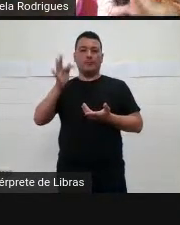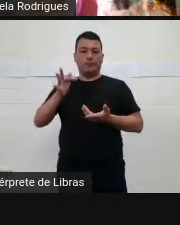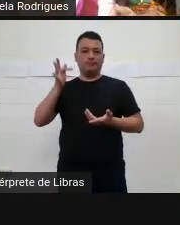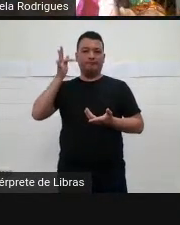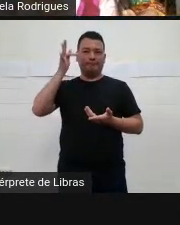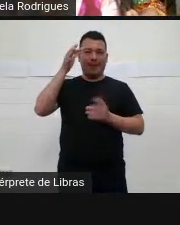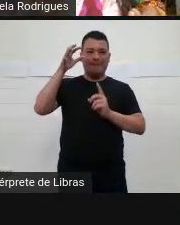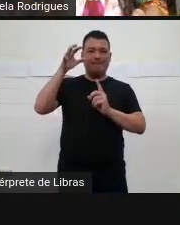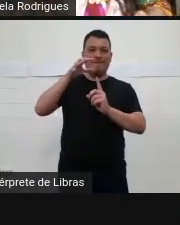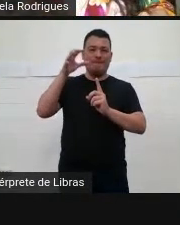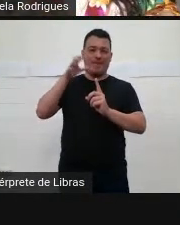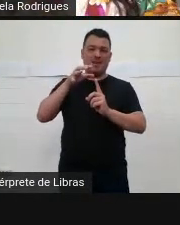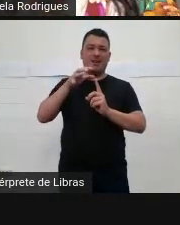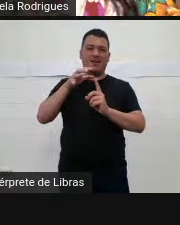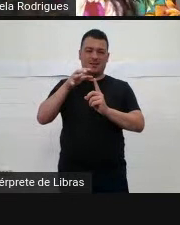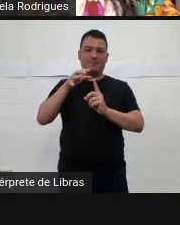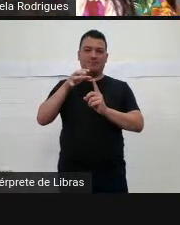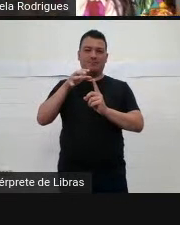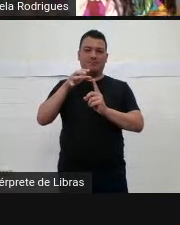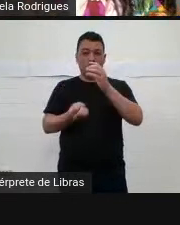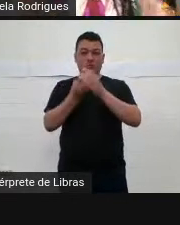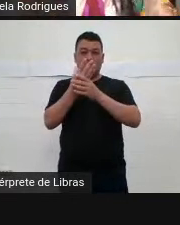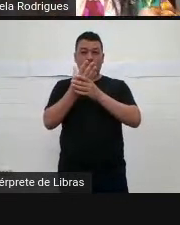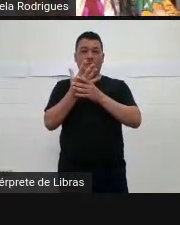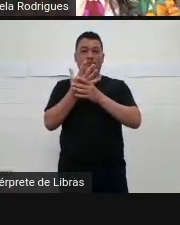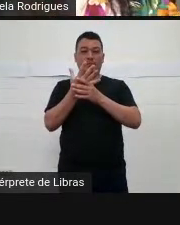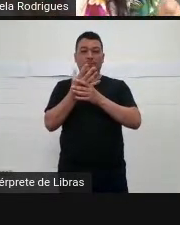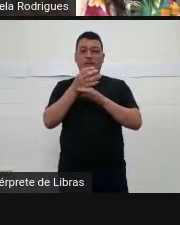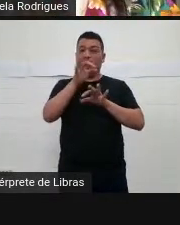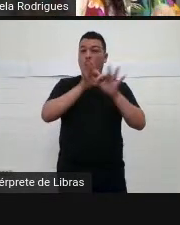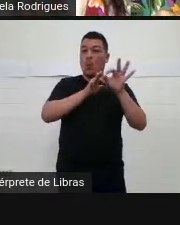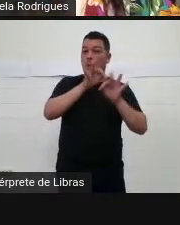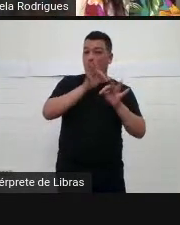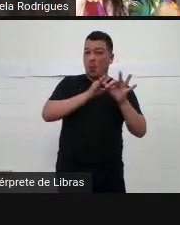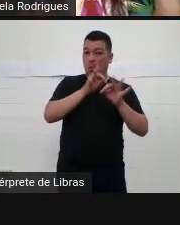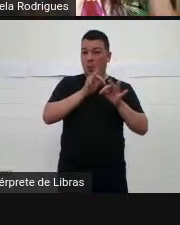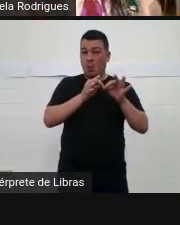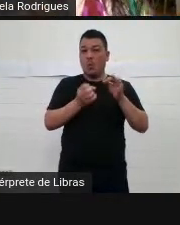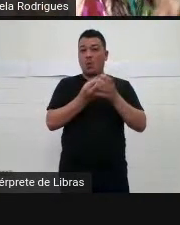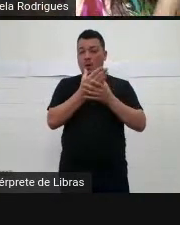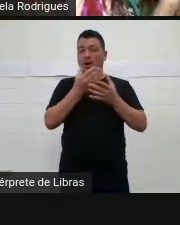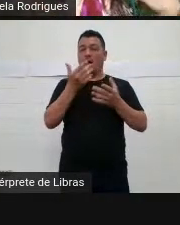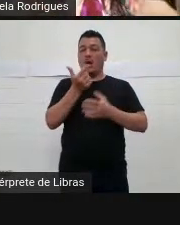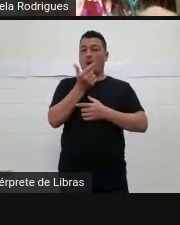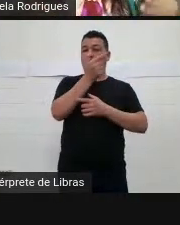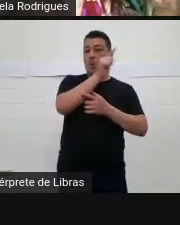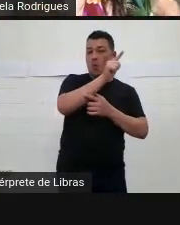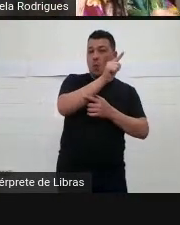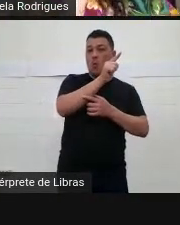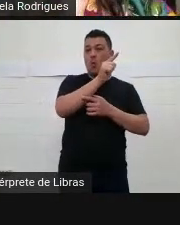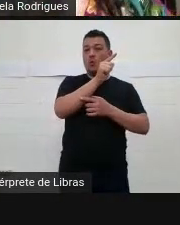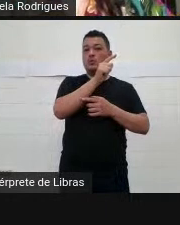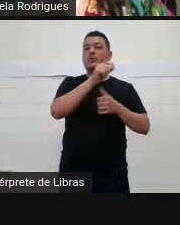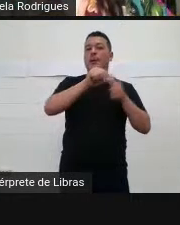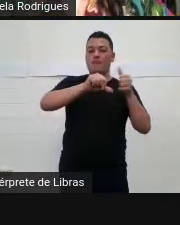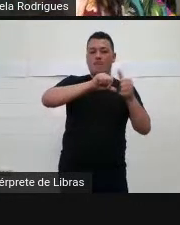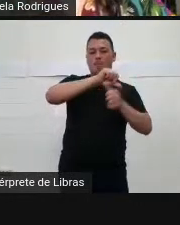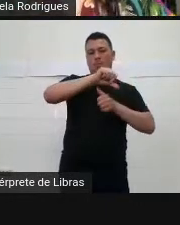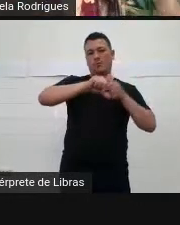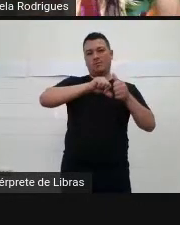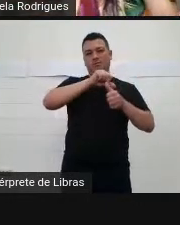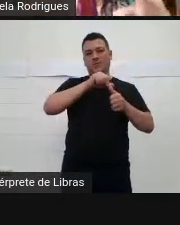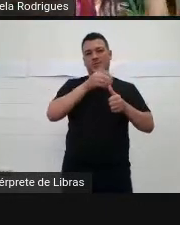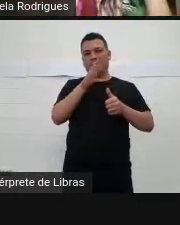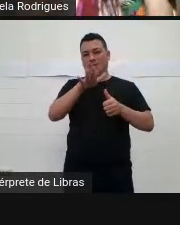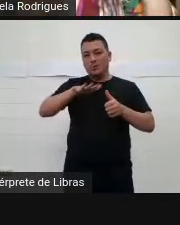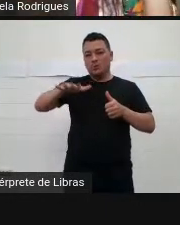para se organizar e criar mecanismos de manutenção dessa estrutura,